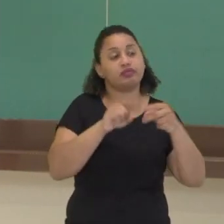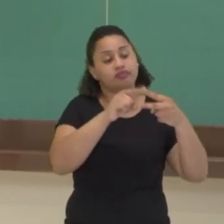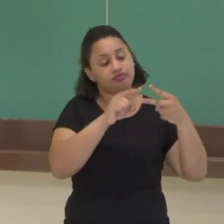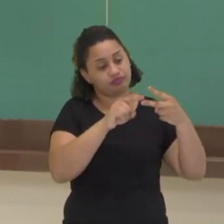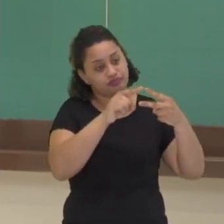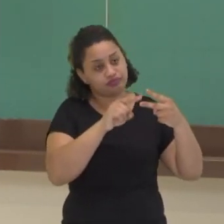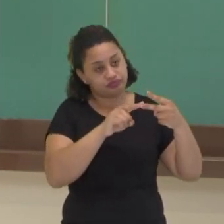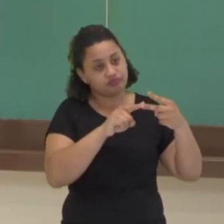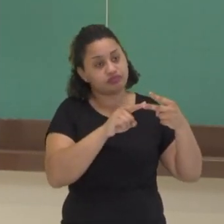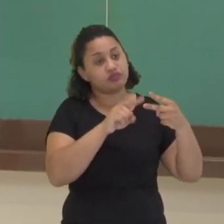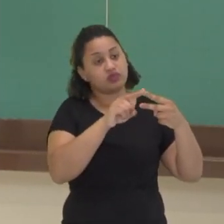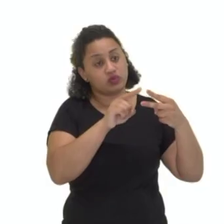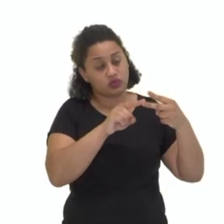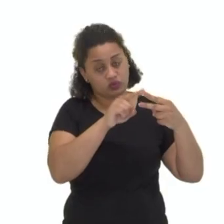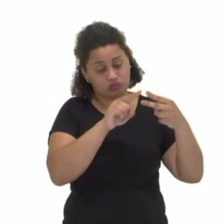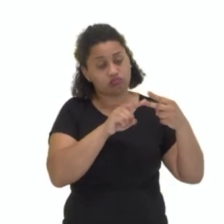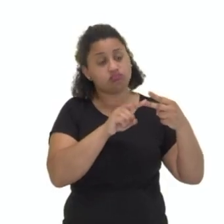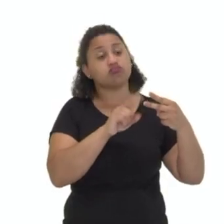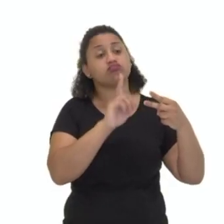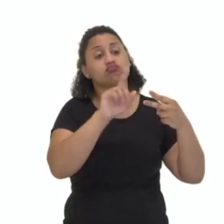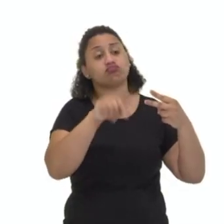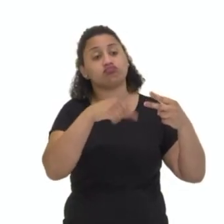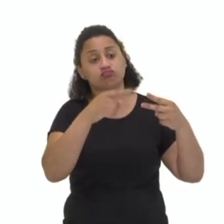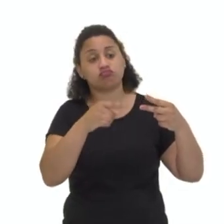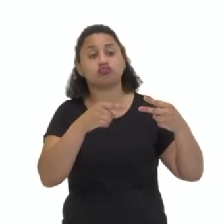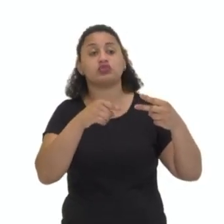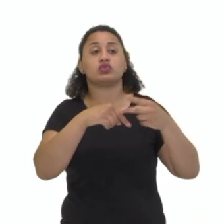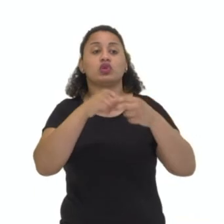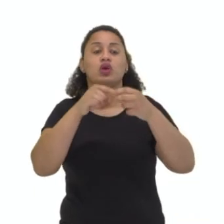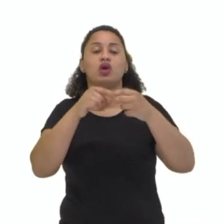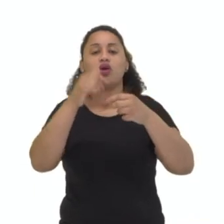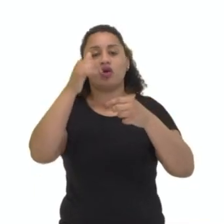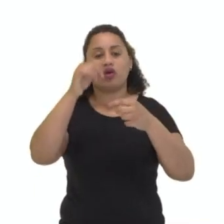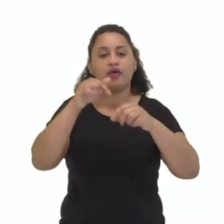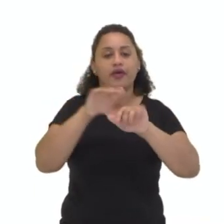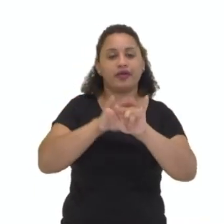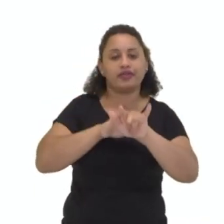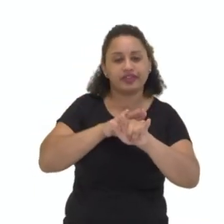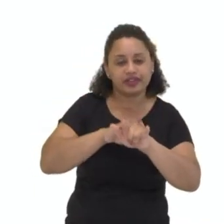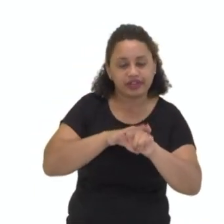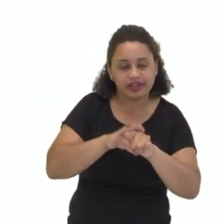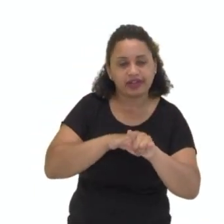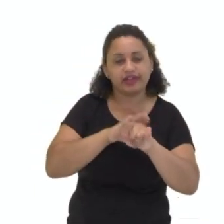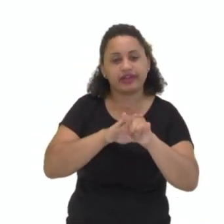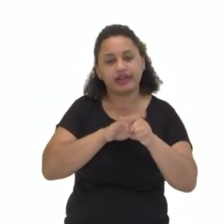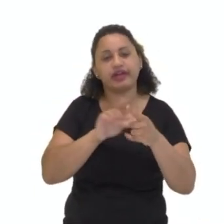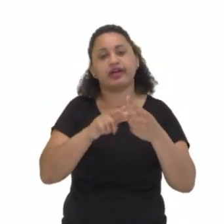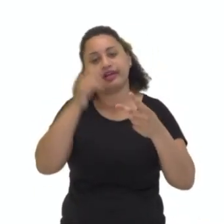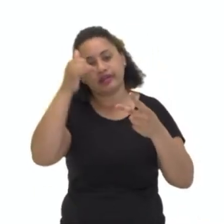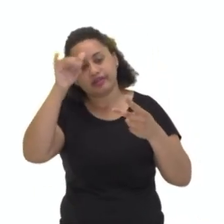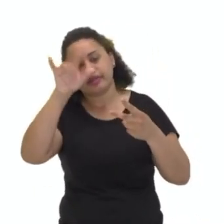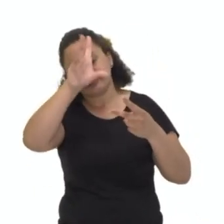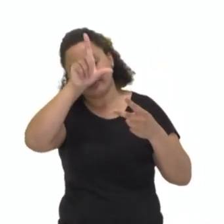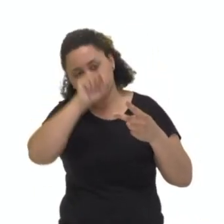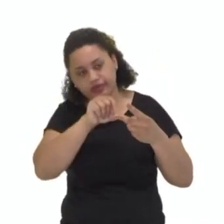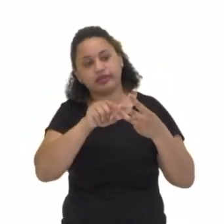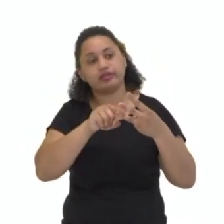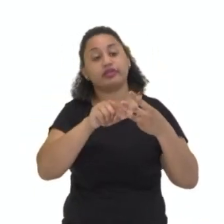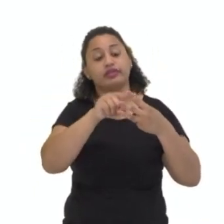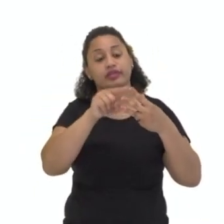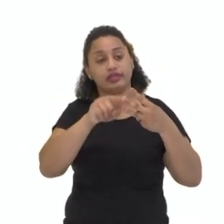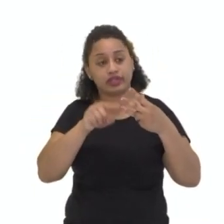3 possibilidades. E eu posso ter ainda suco e refrigerante. Então aqui ele está compondo um prato,